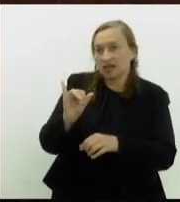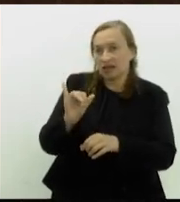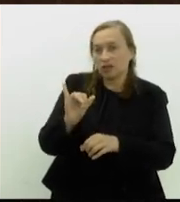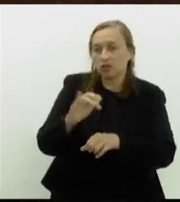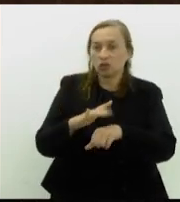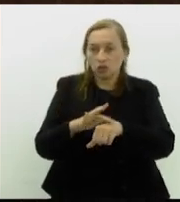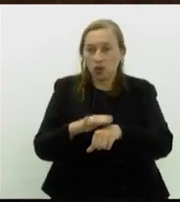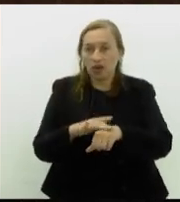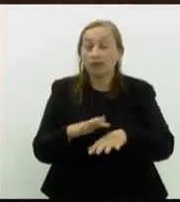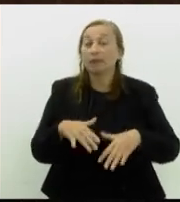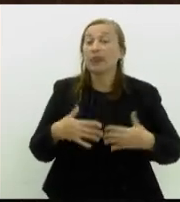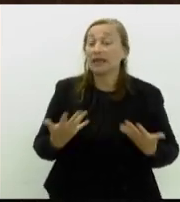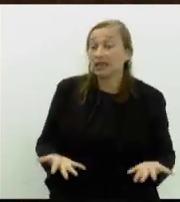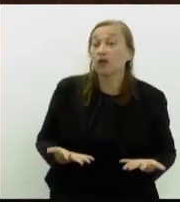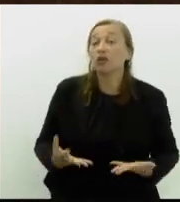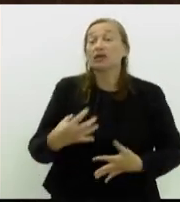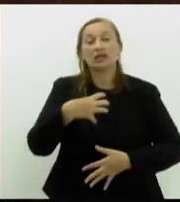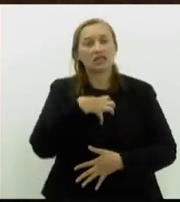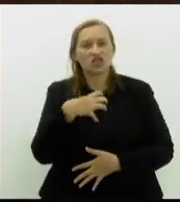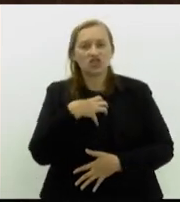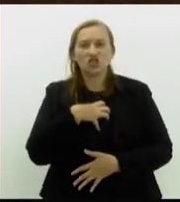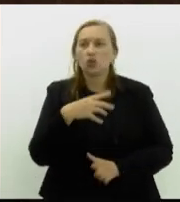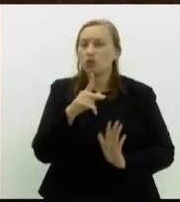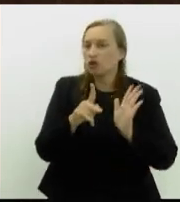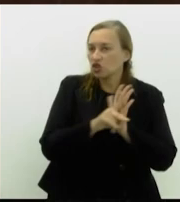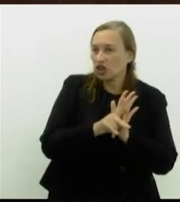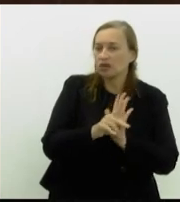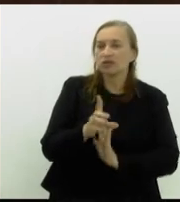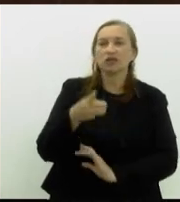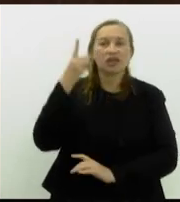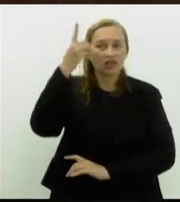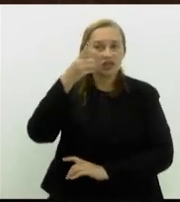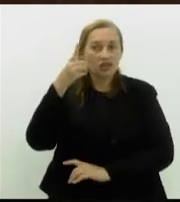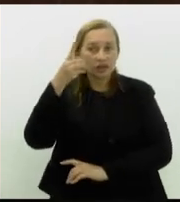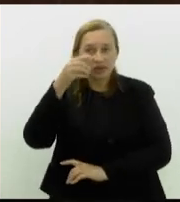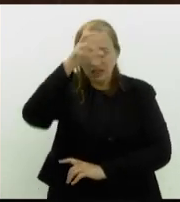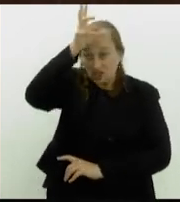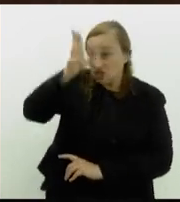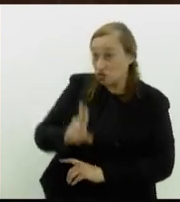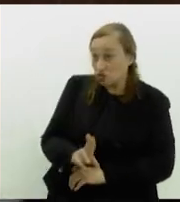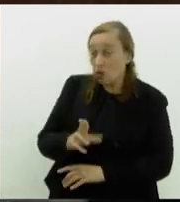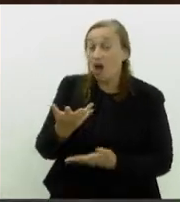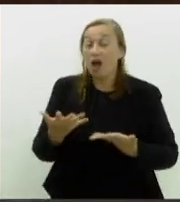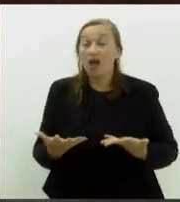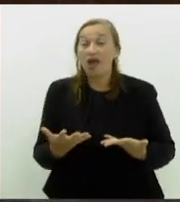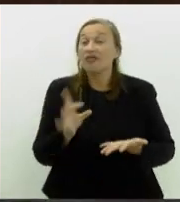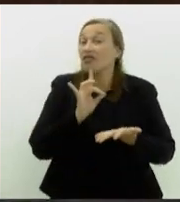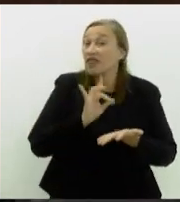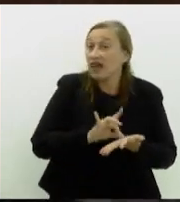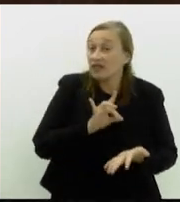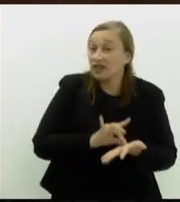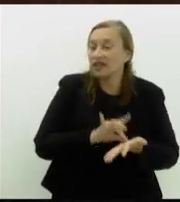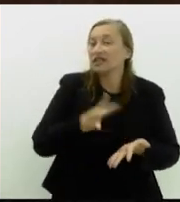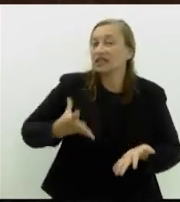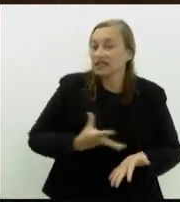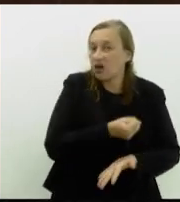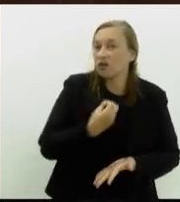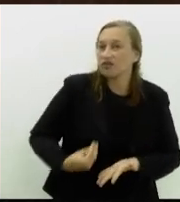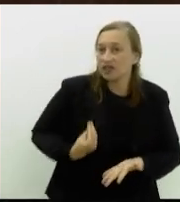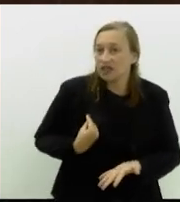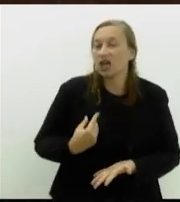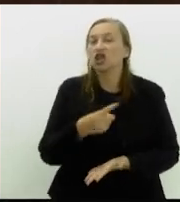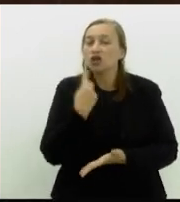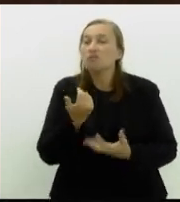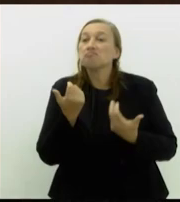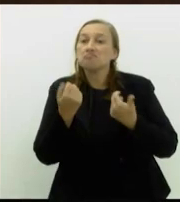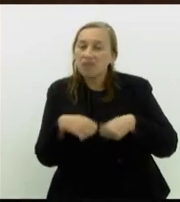outra. Então, nesse sentido, esse projeto da Tia Ju, ele, na verdade, salva vidas. E a gente